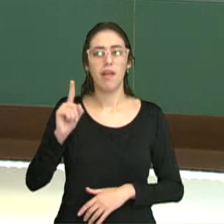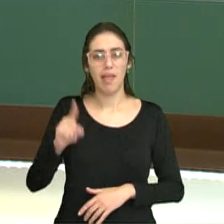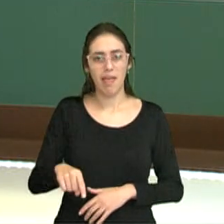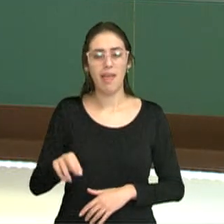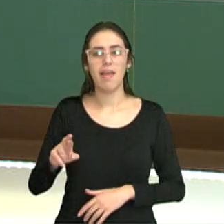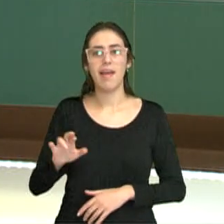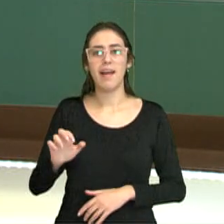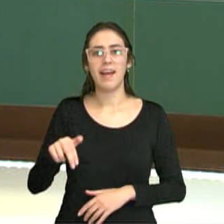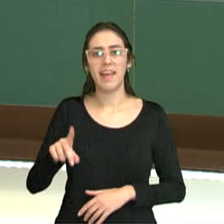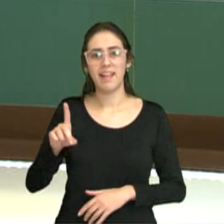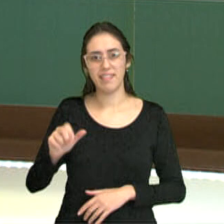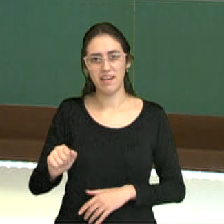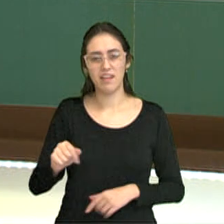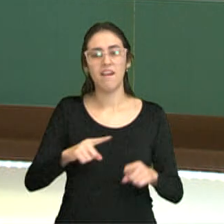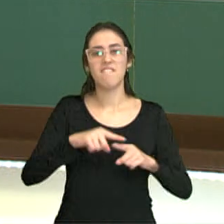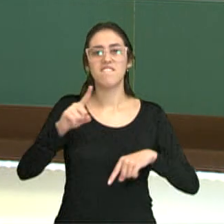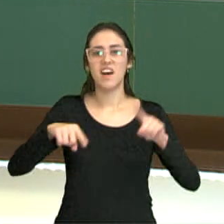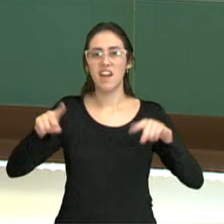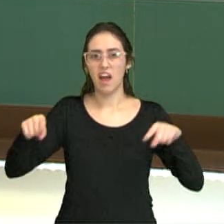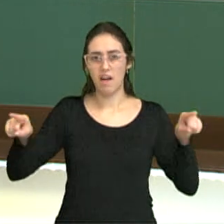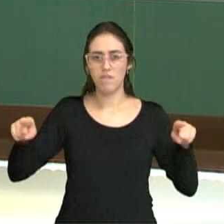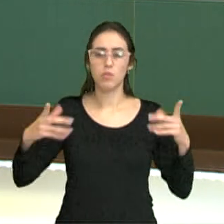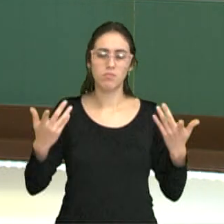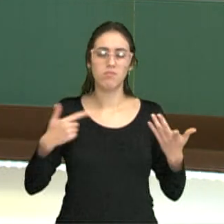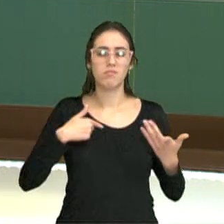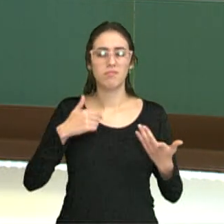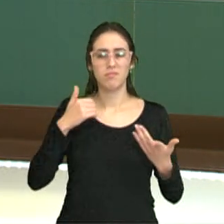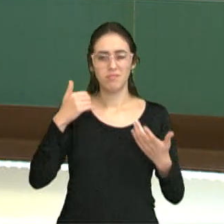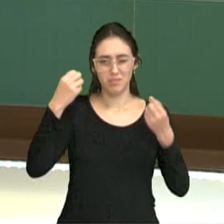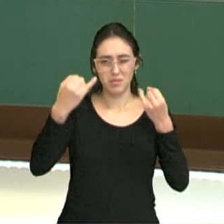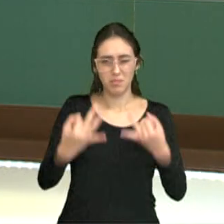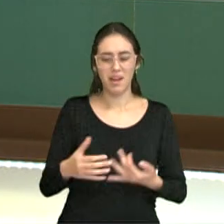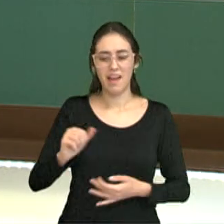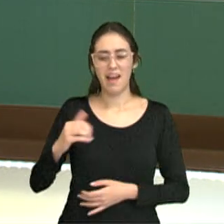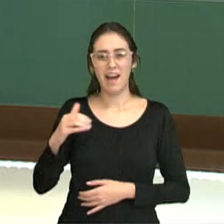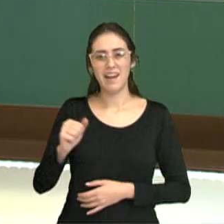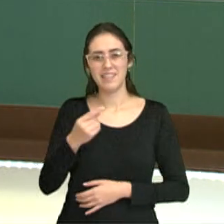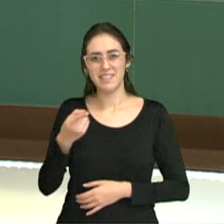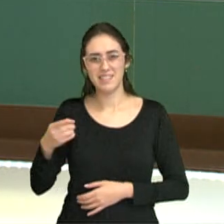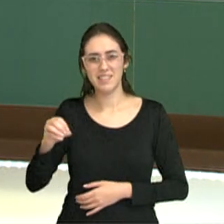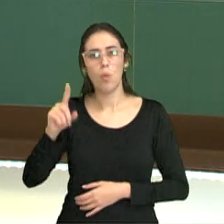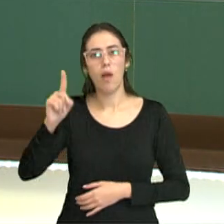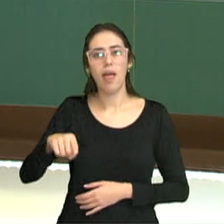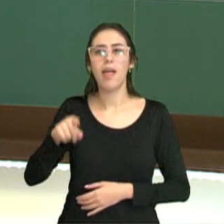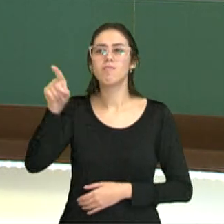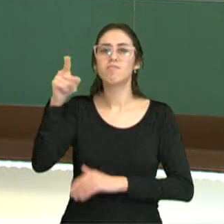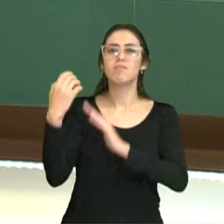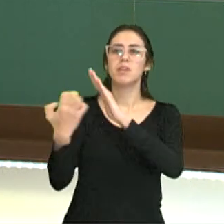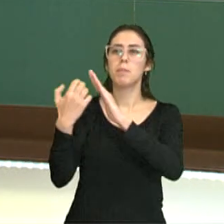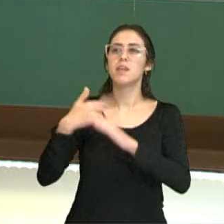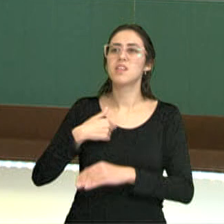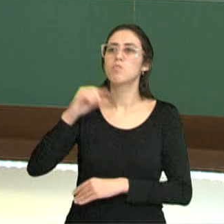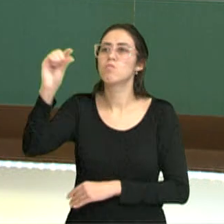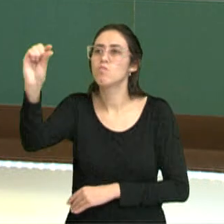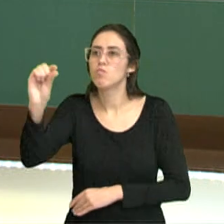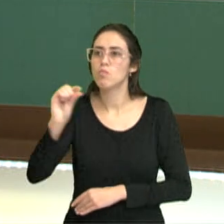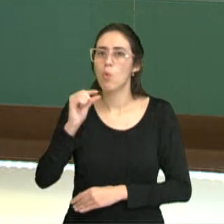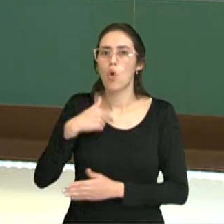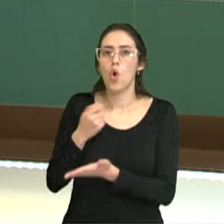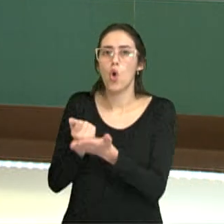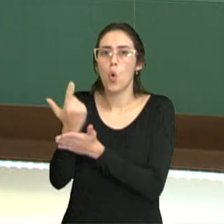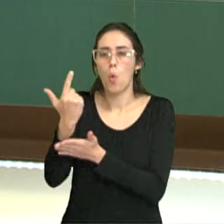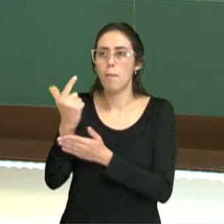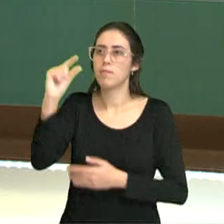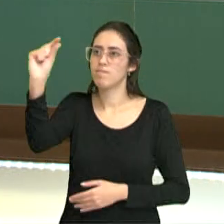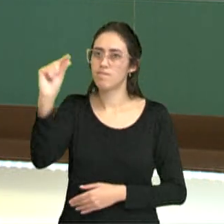renda variável. Ações que a gente falou é como se fosse uma pequena parte de uma empresa. E essas ações você pode